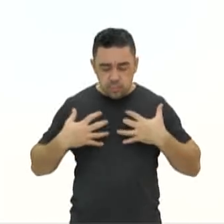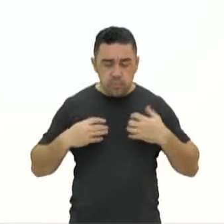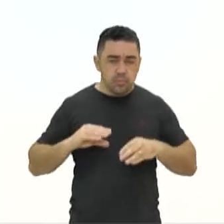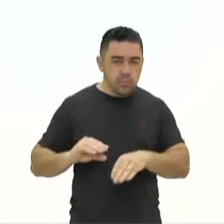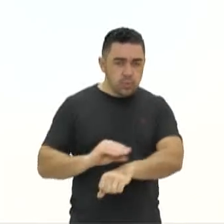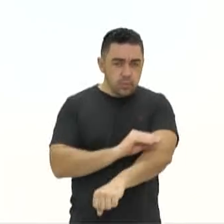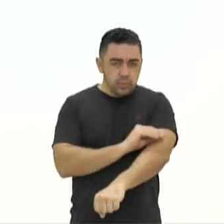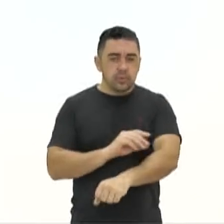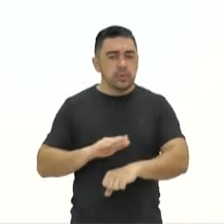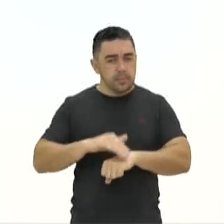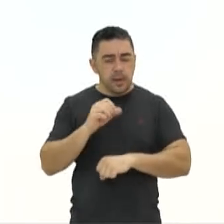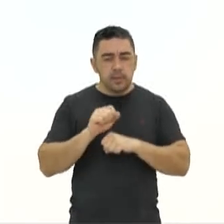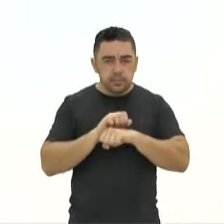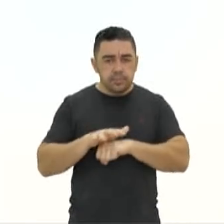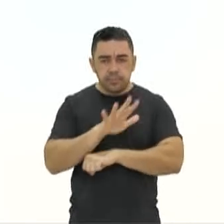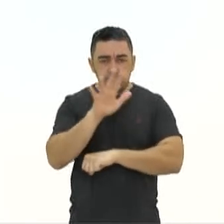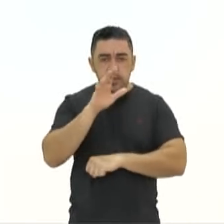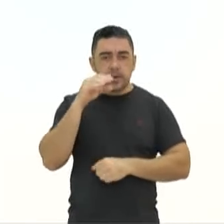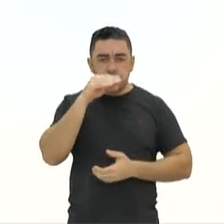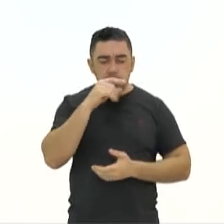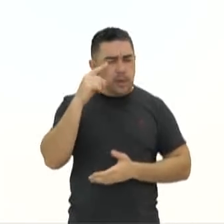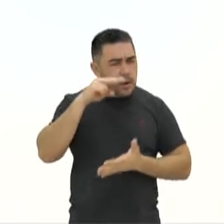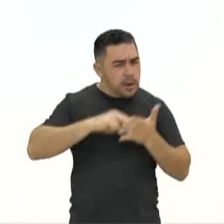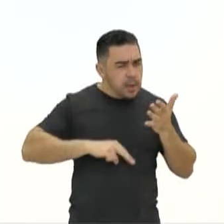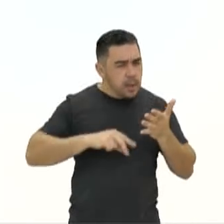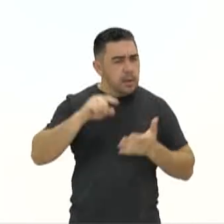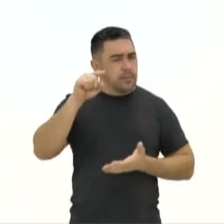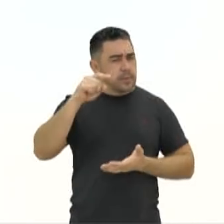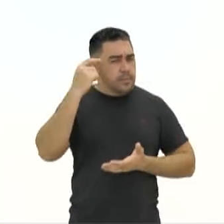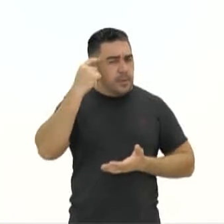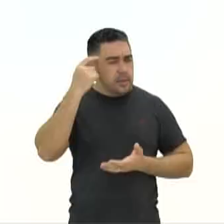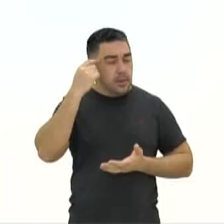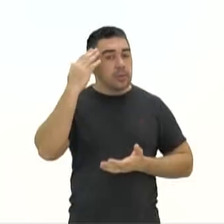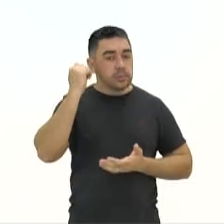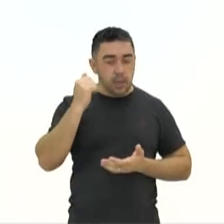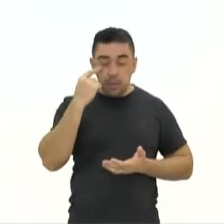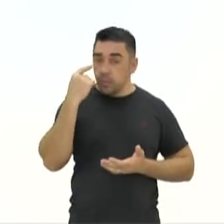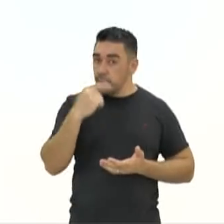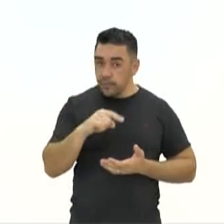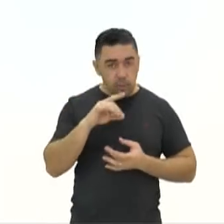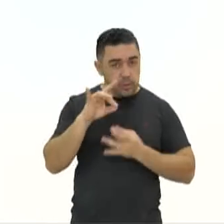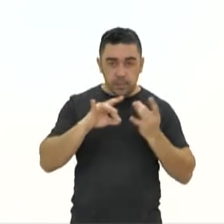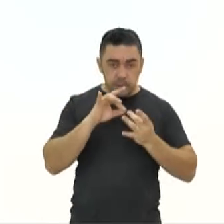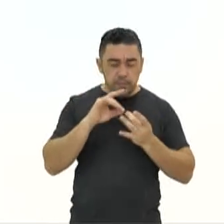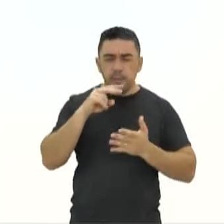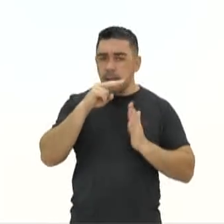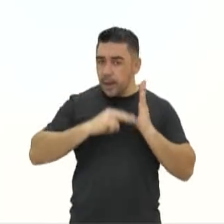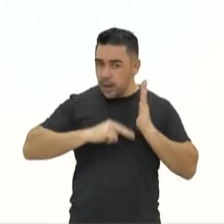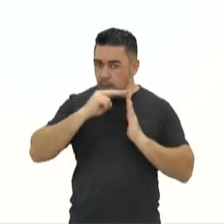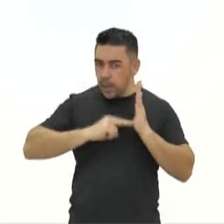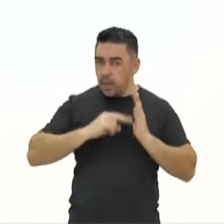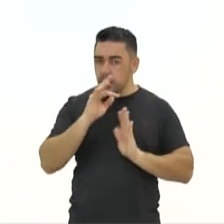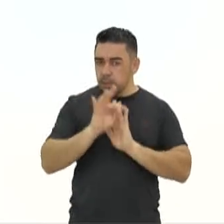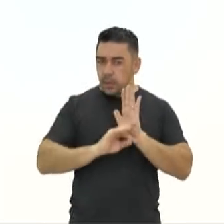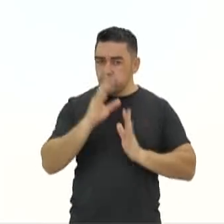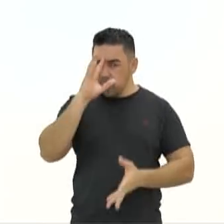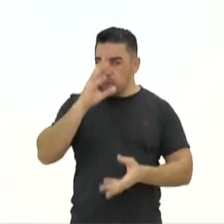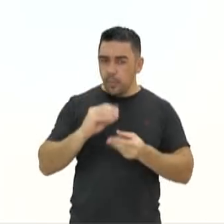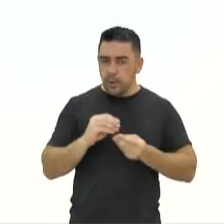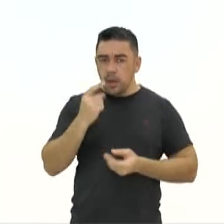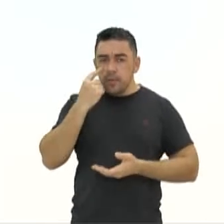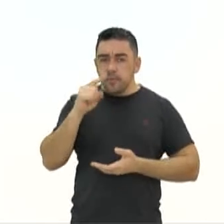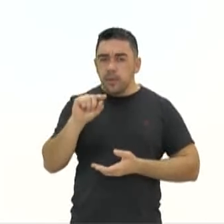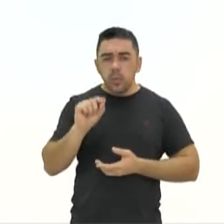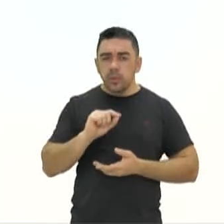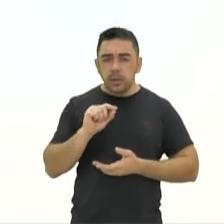dissipar maior quantidade de calor. Então leia, pense, eu sei que a gente não viu isso especificamente, mas lendo o texto, tenta interpretar e ver o que faz